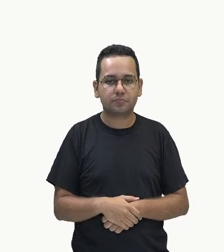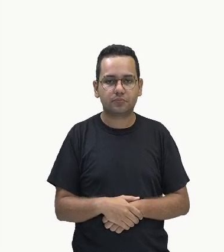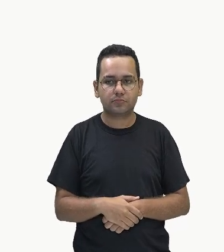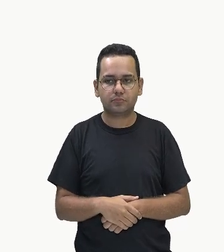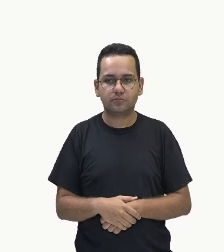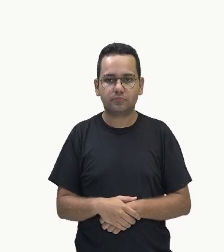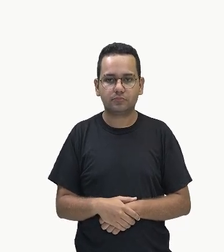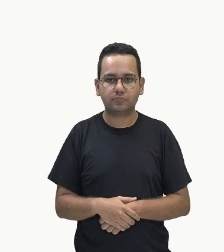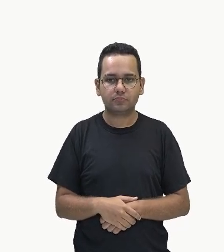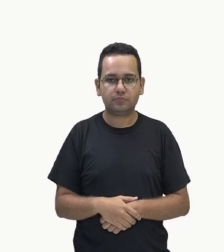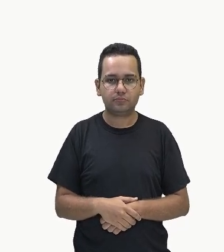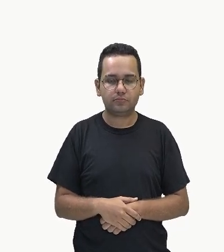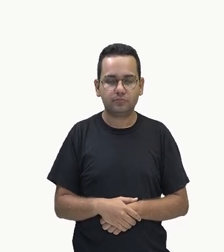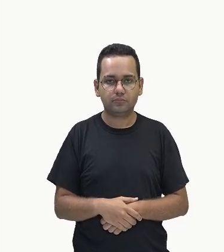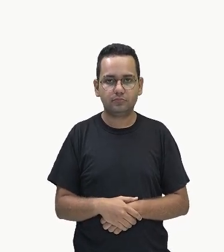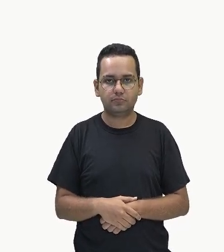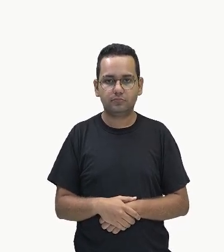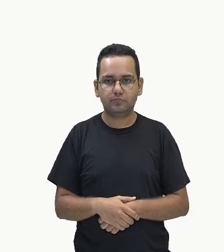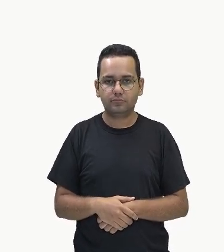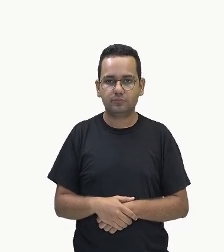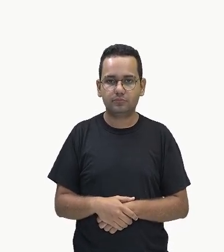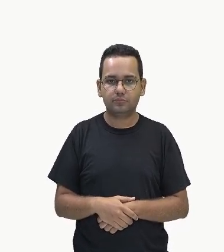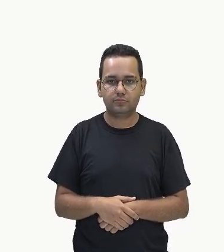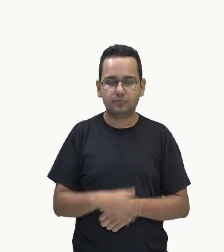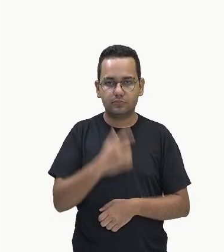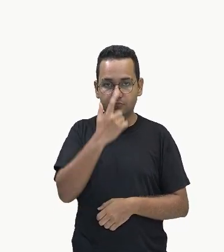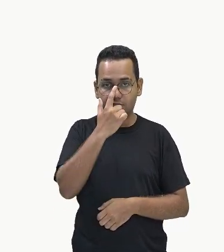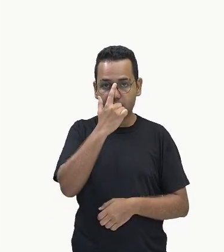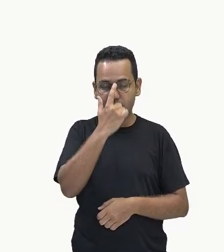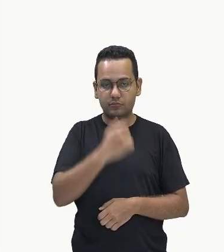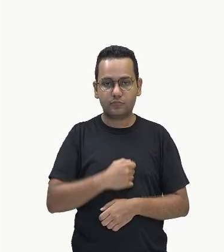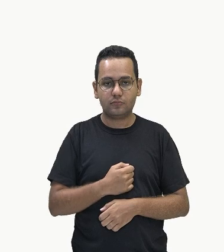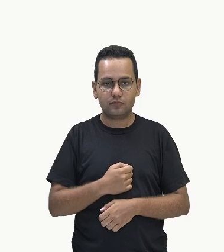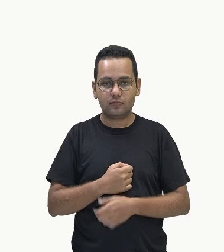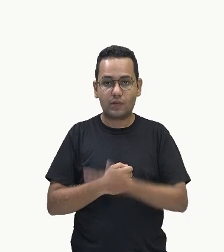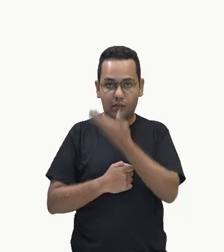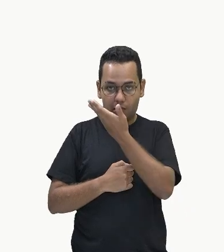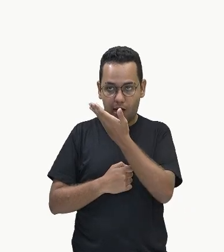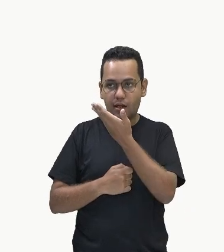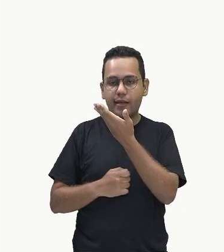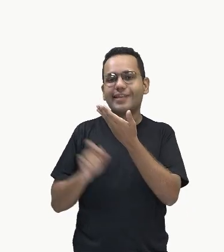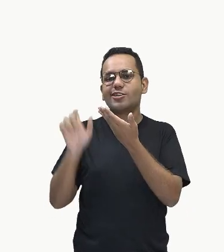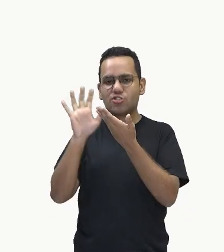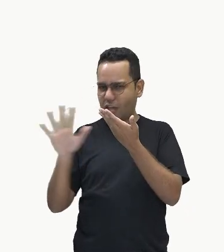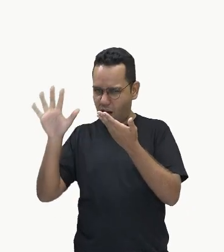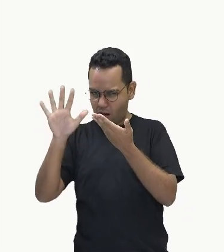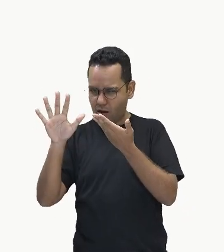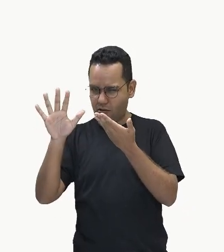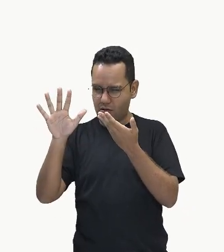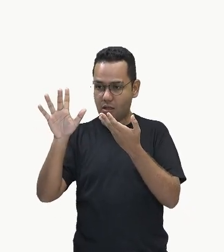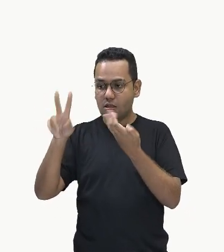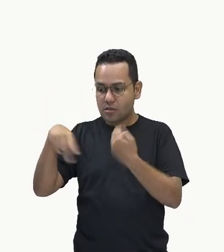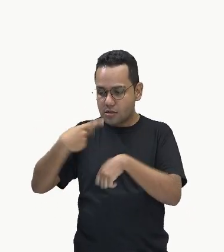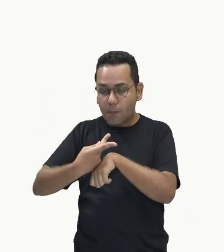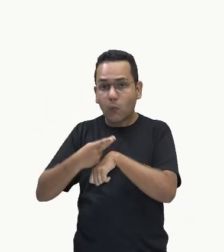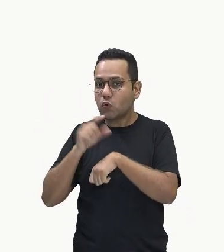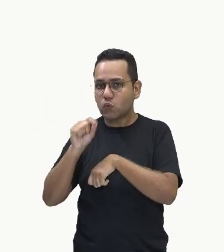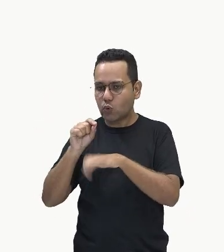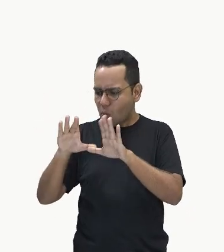ter a população, que é, a minha população é o geral. E a minha amostra